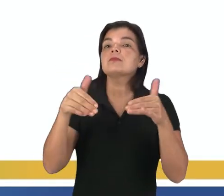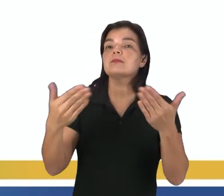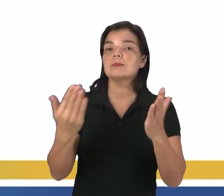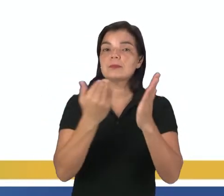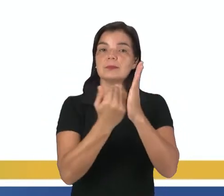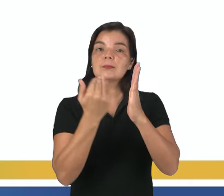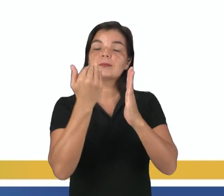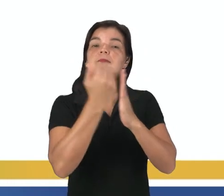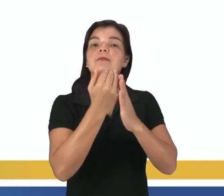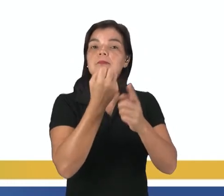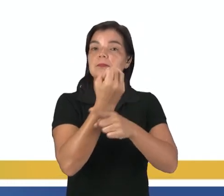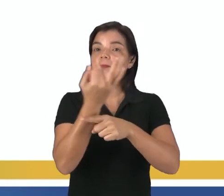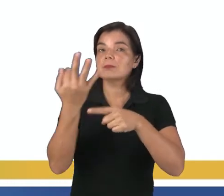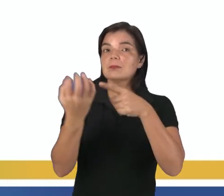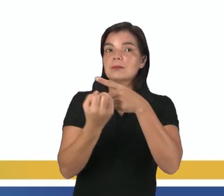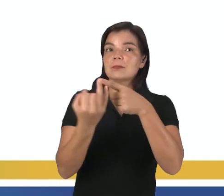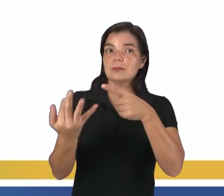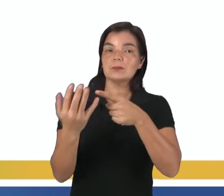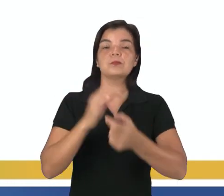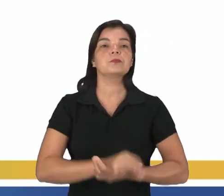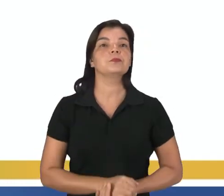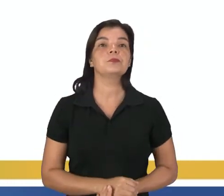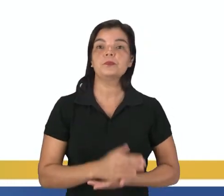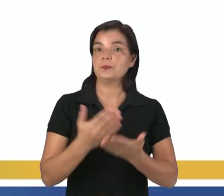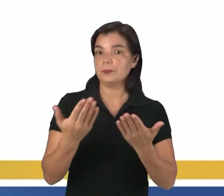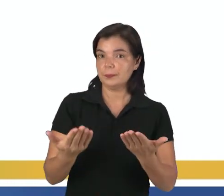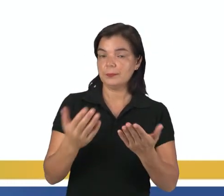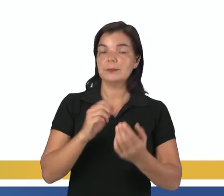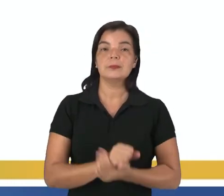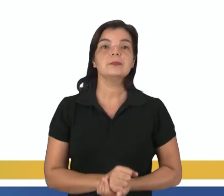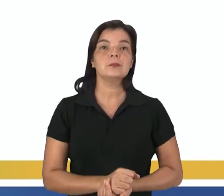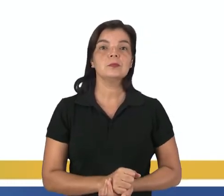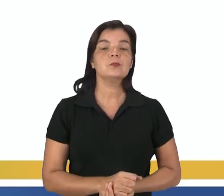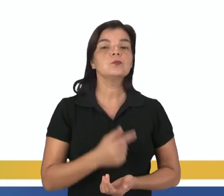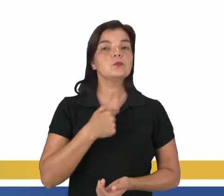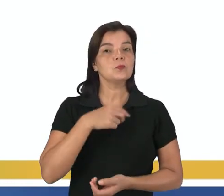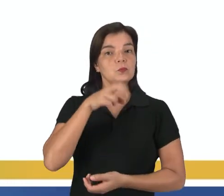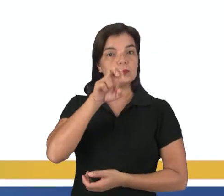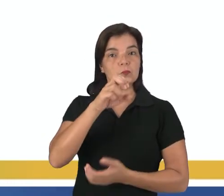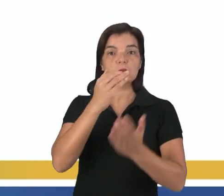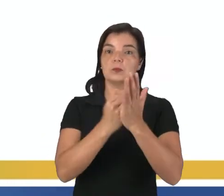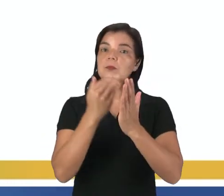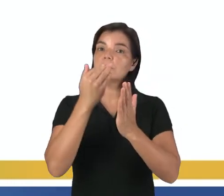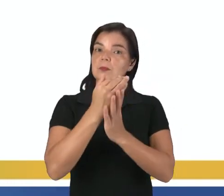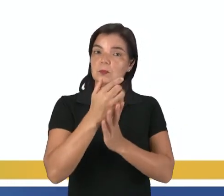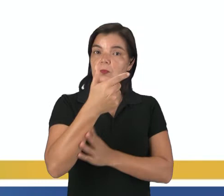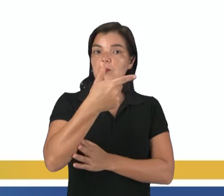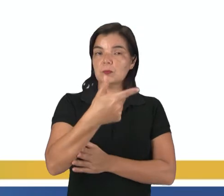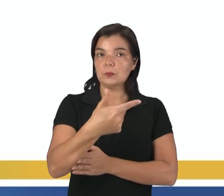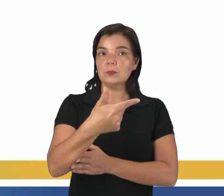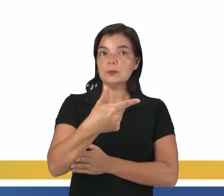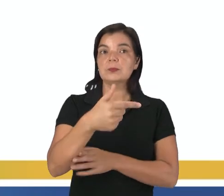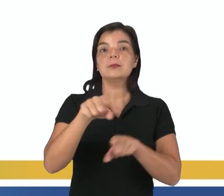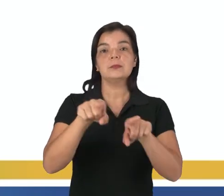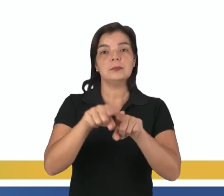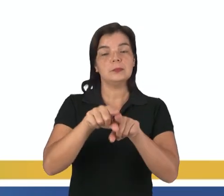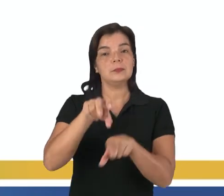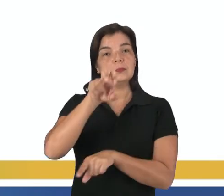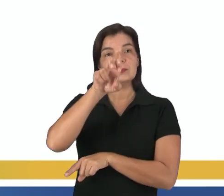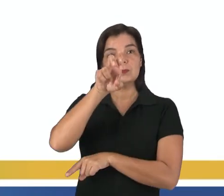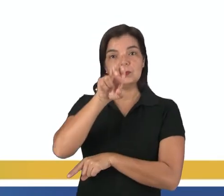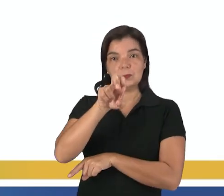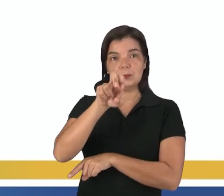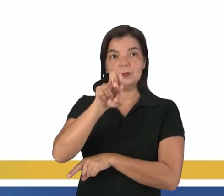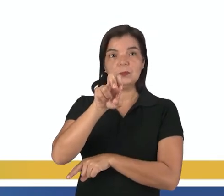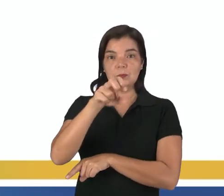a maior fração? Nesse caso, como o número 5 é maior que 2, então